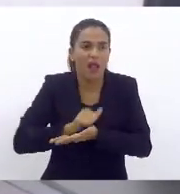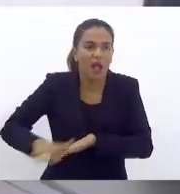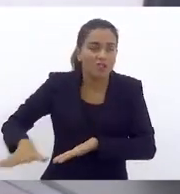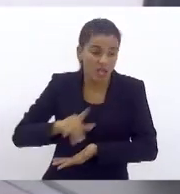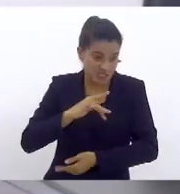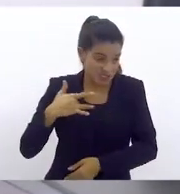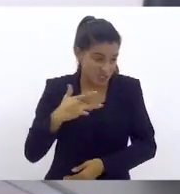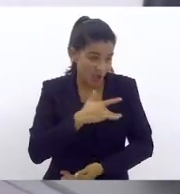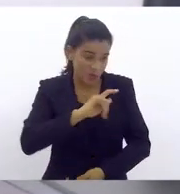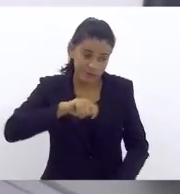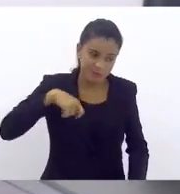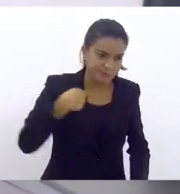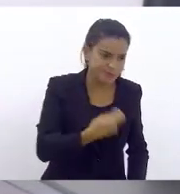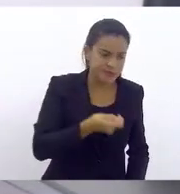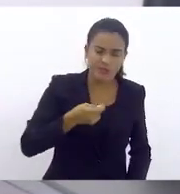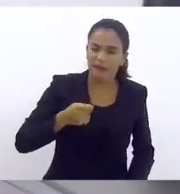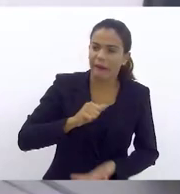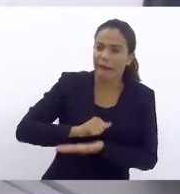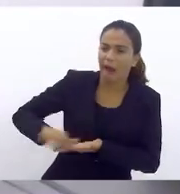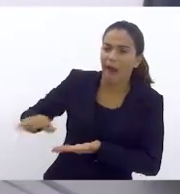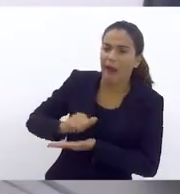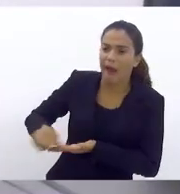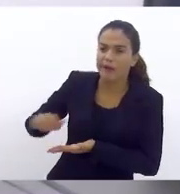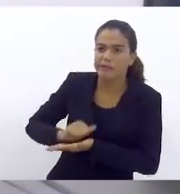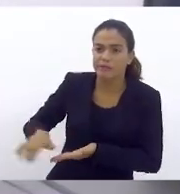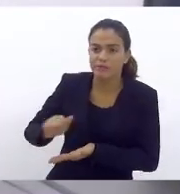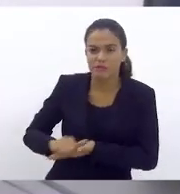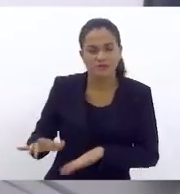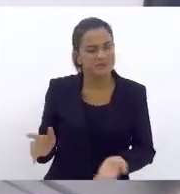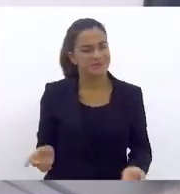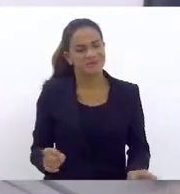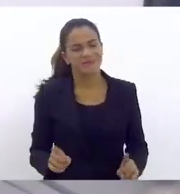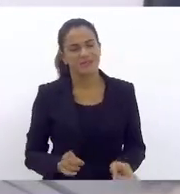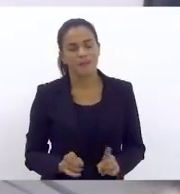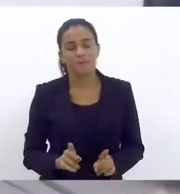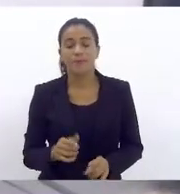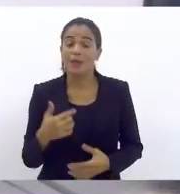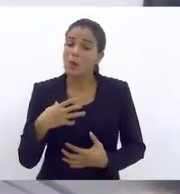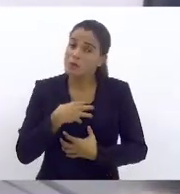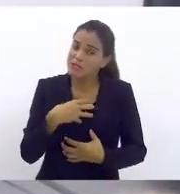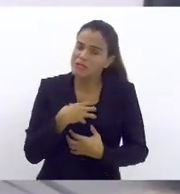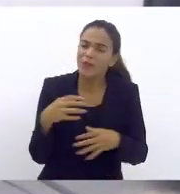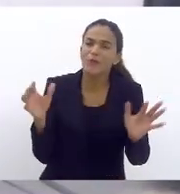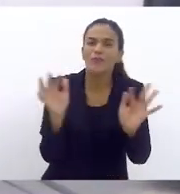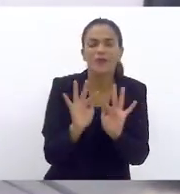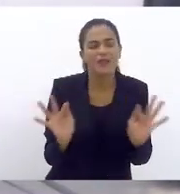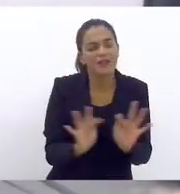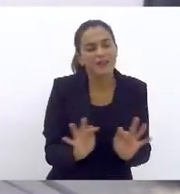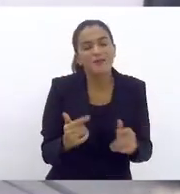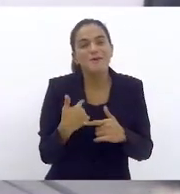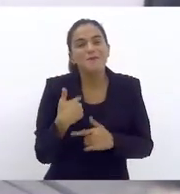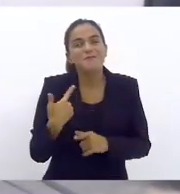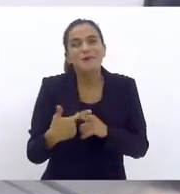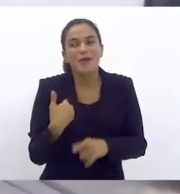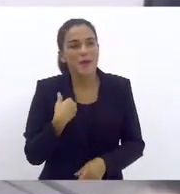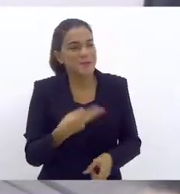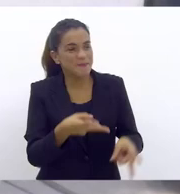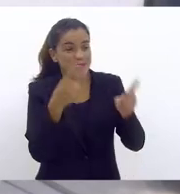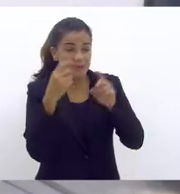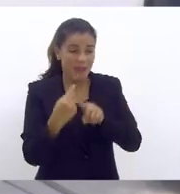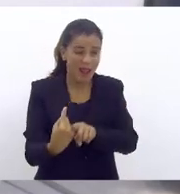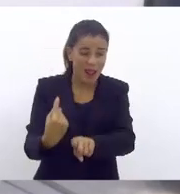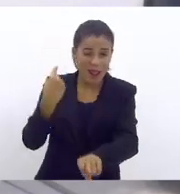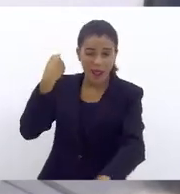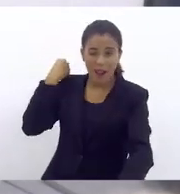então esse trabalho que começa ali que agora eu fico bastante feliz porque eu percebo que o que lá atrás em